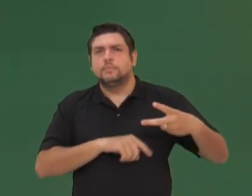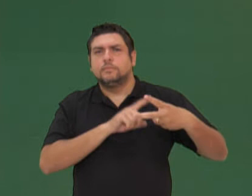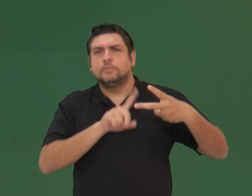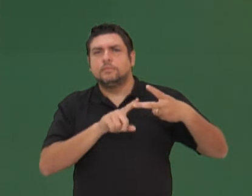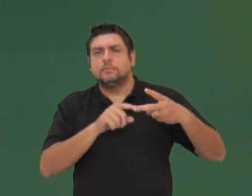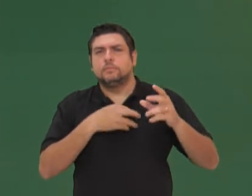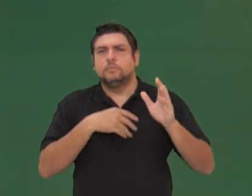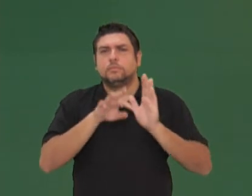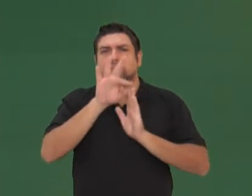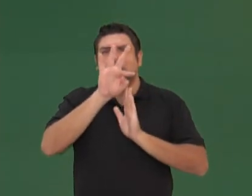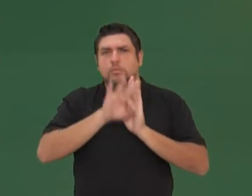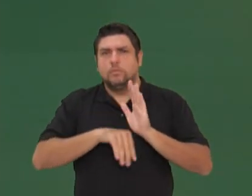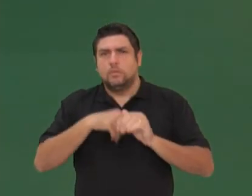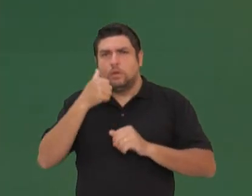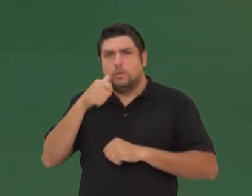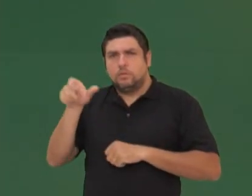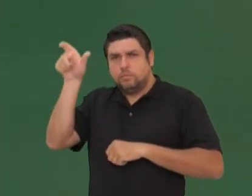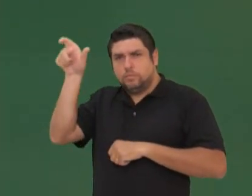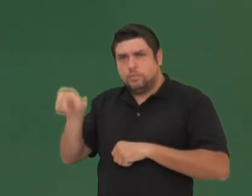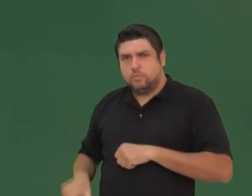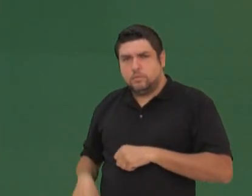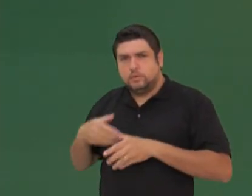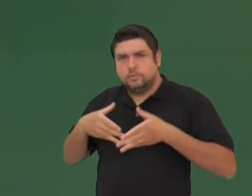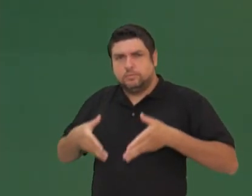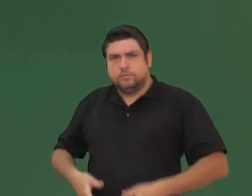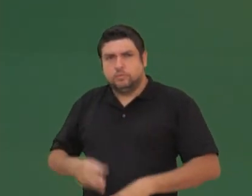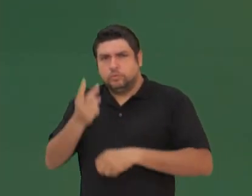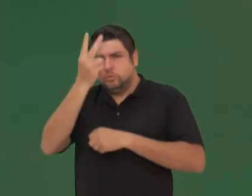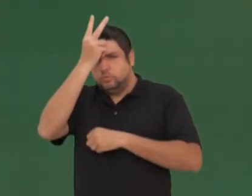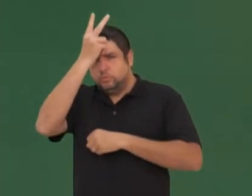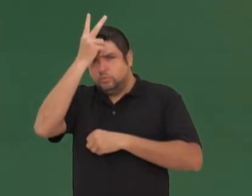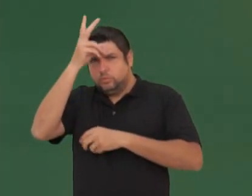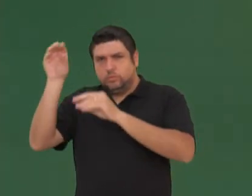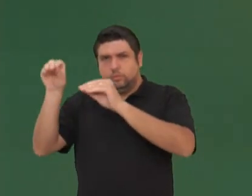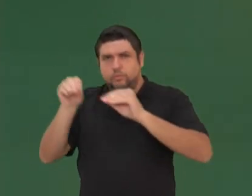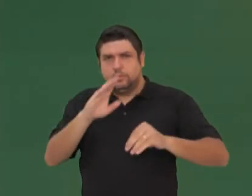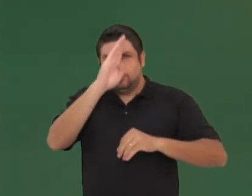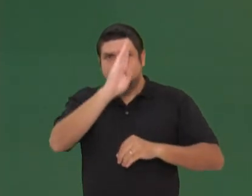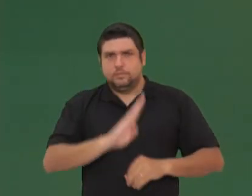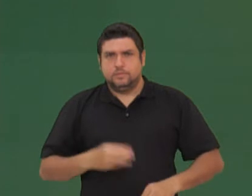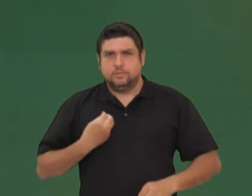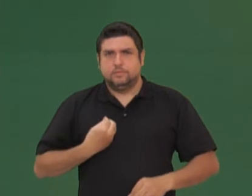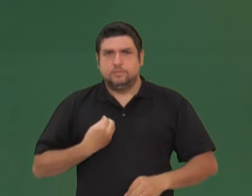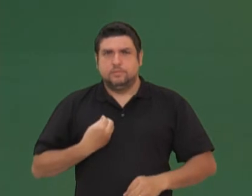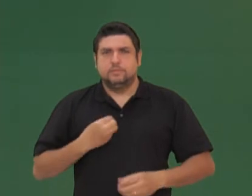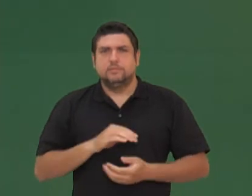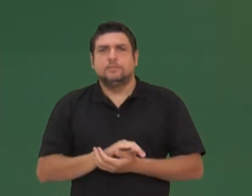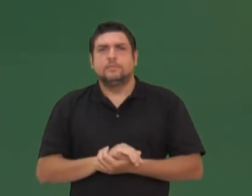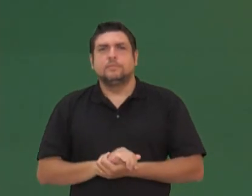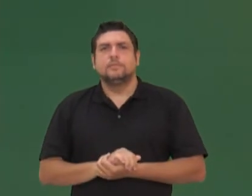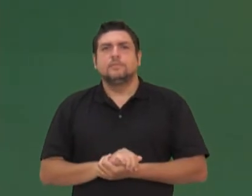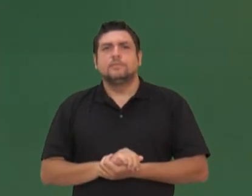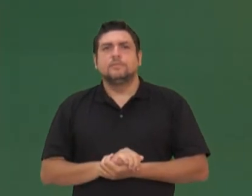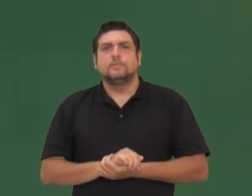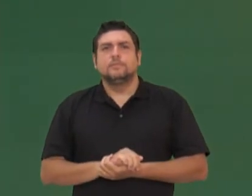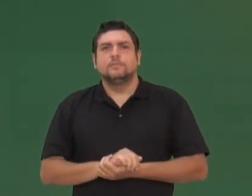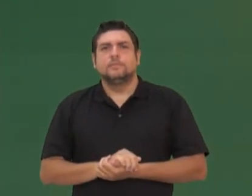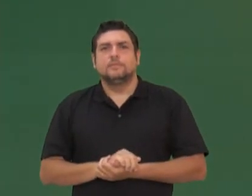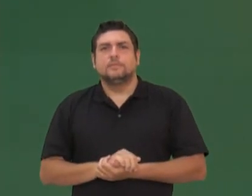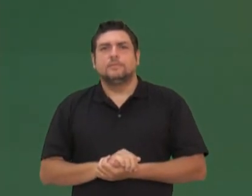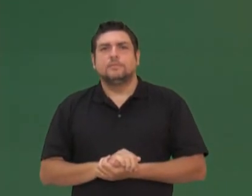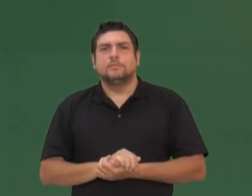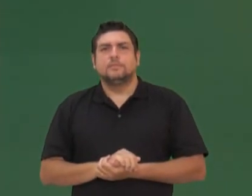reside en Brasil, ¿os acordáis? Si tuviera tiempo, escreveria um solo verso. Então, a obra é